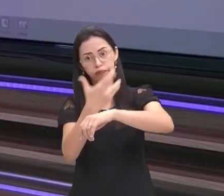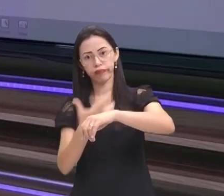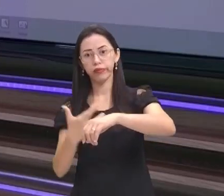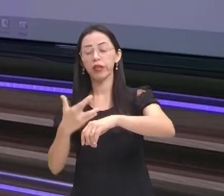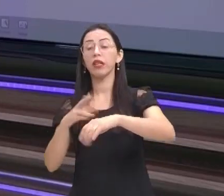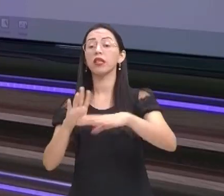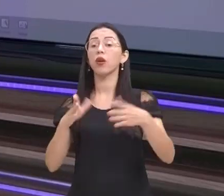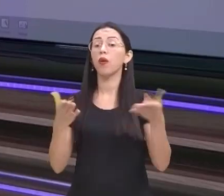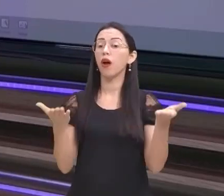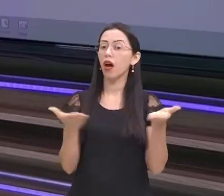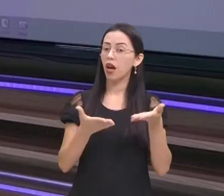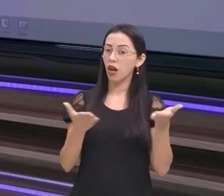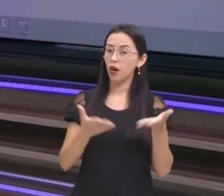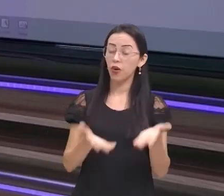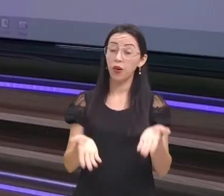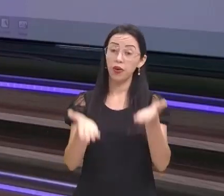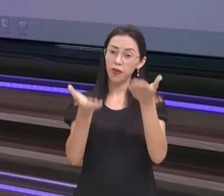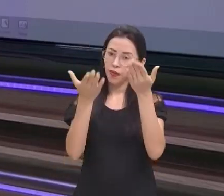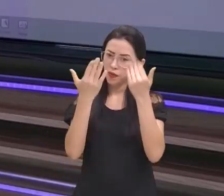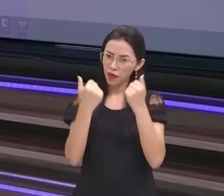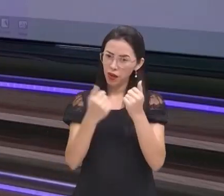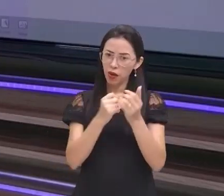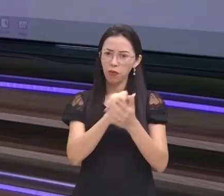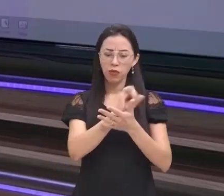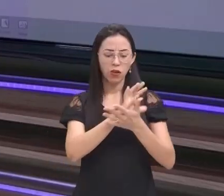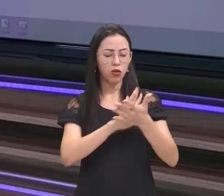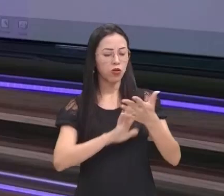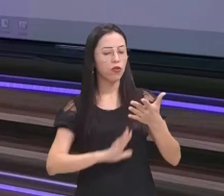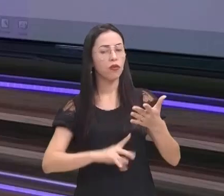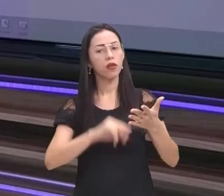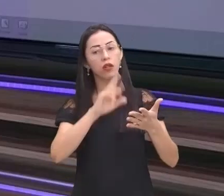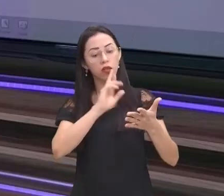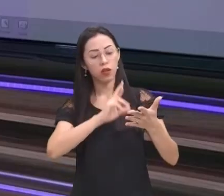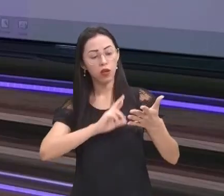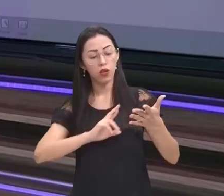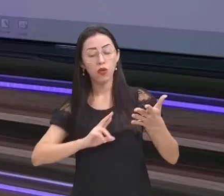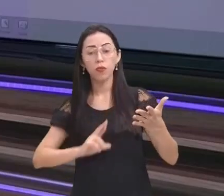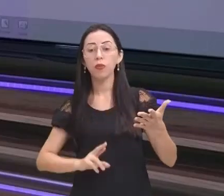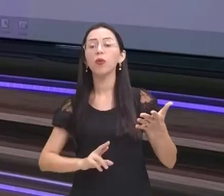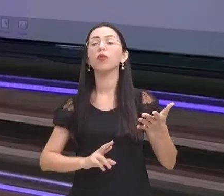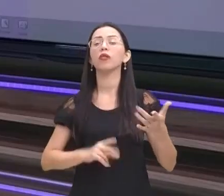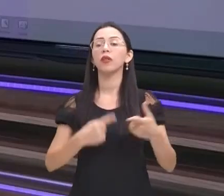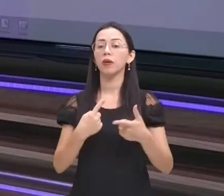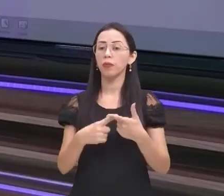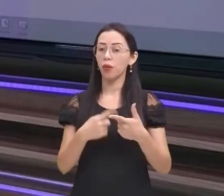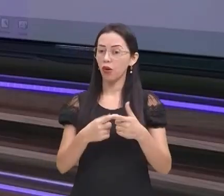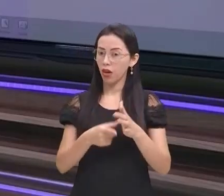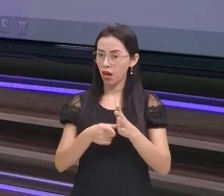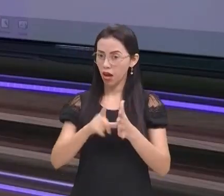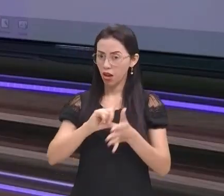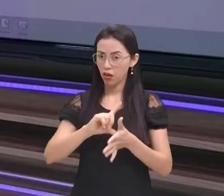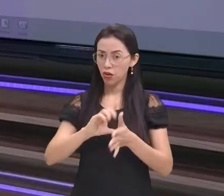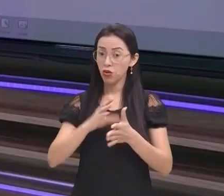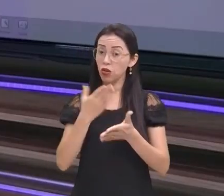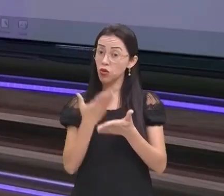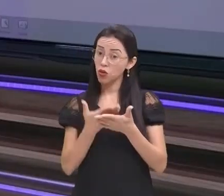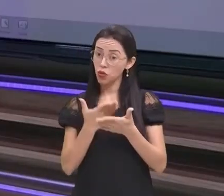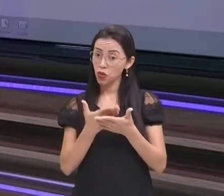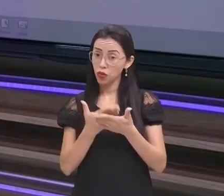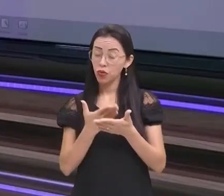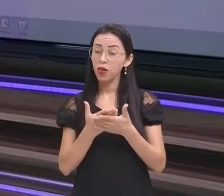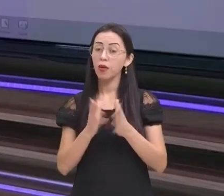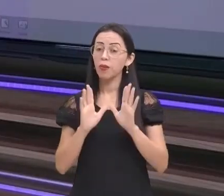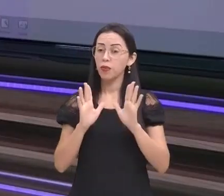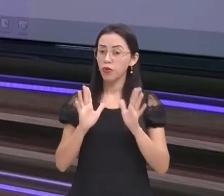nós vamos exercitar aquilo que nós já estávamos estudando e fazer com que vocês